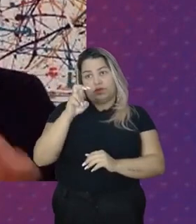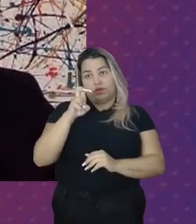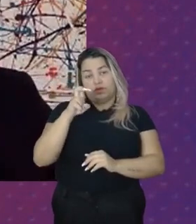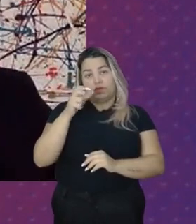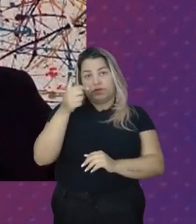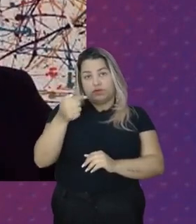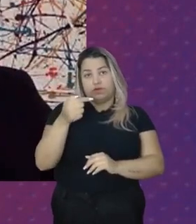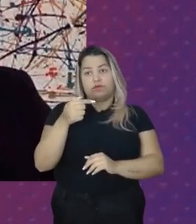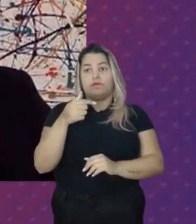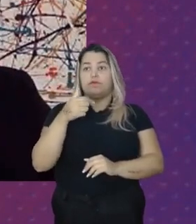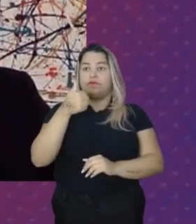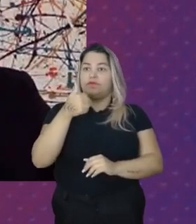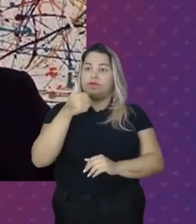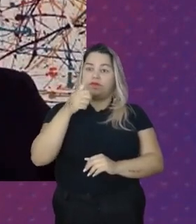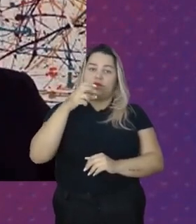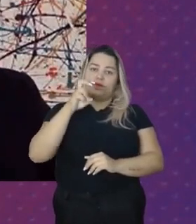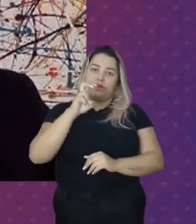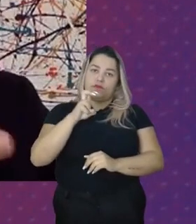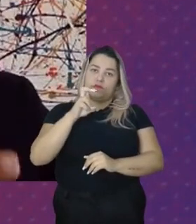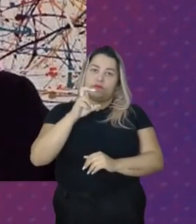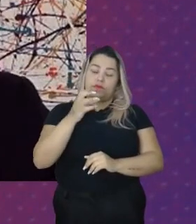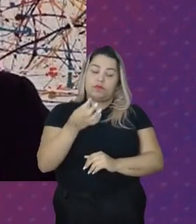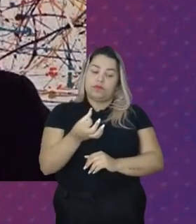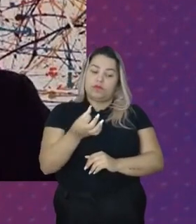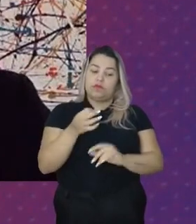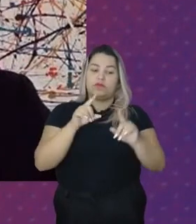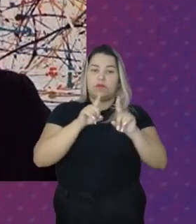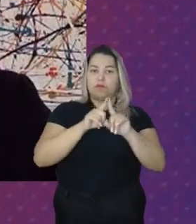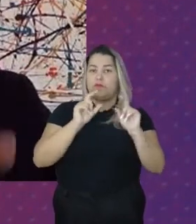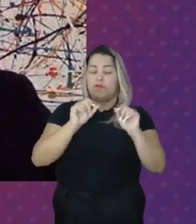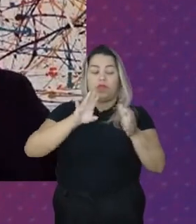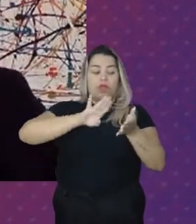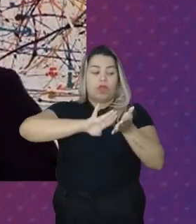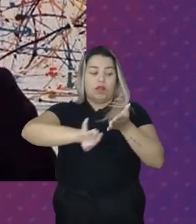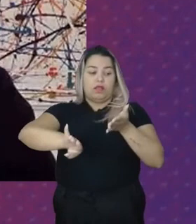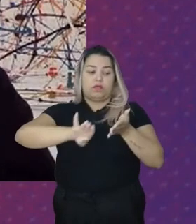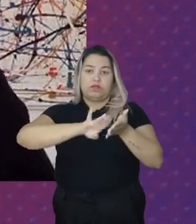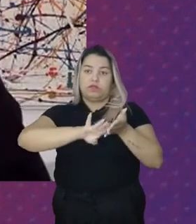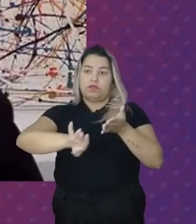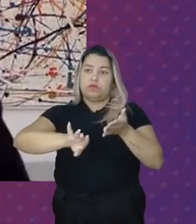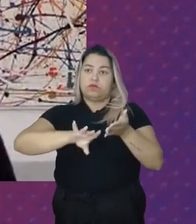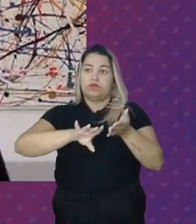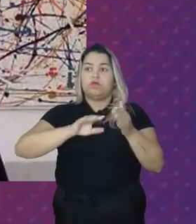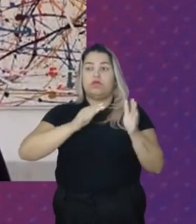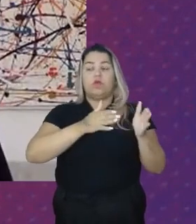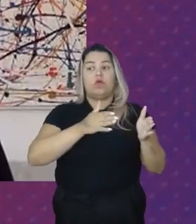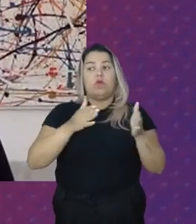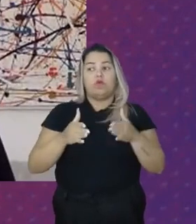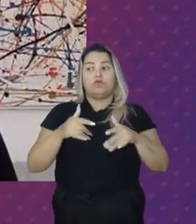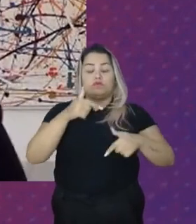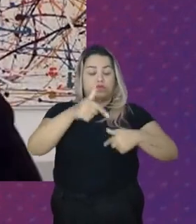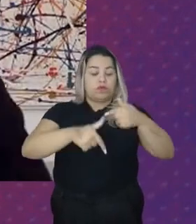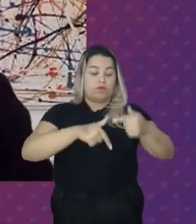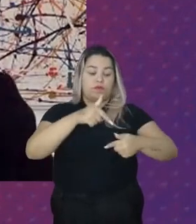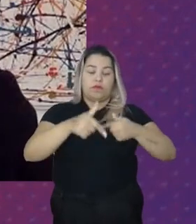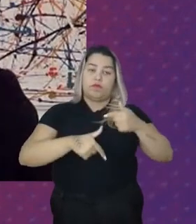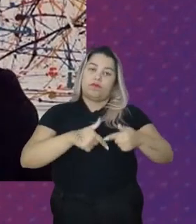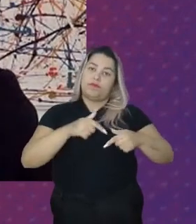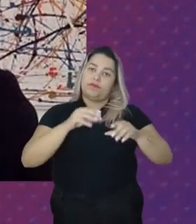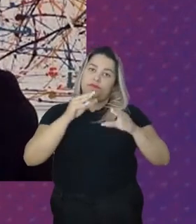2.757, de 1956, ela excluiu da categoria de empregados